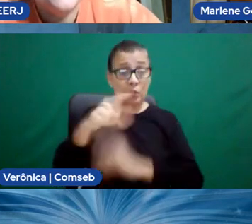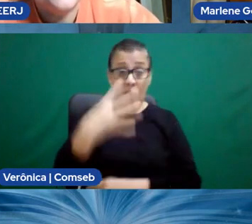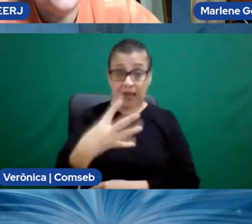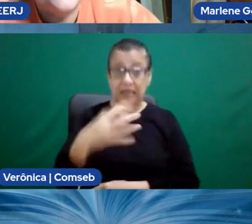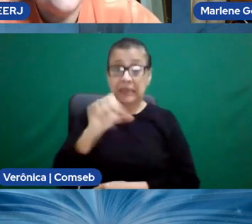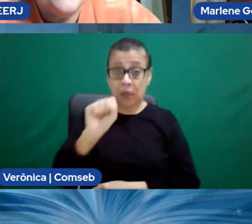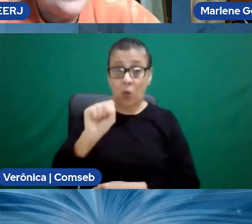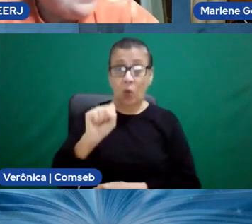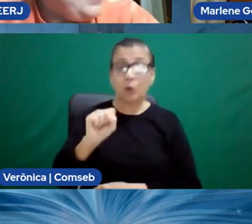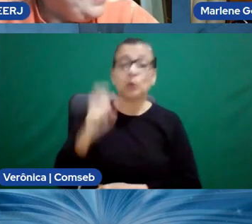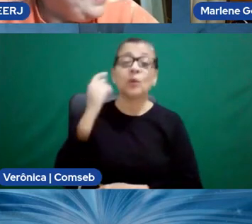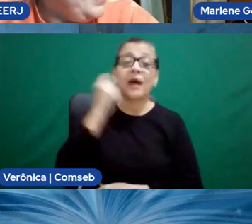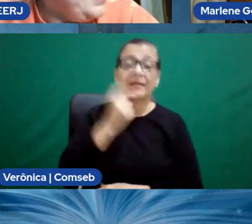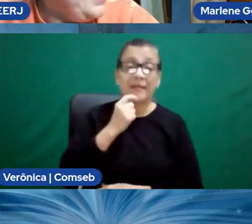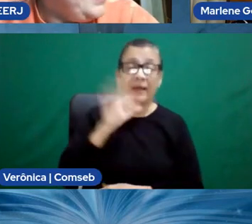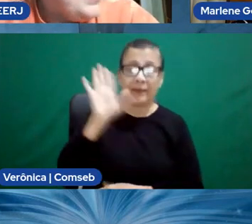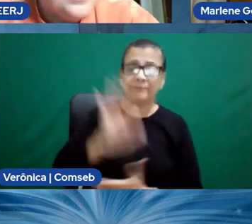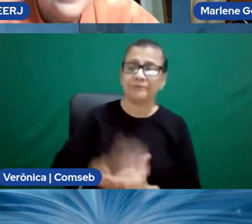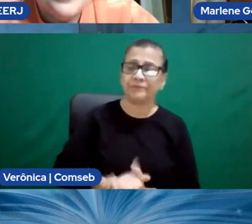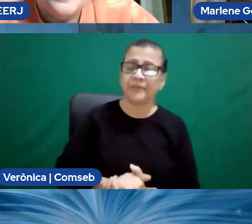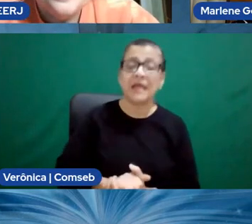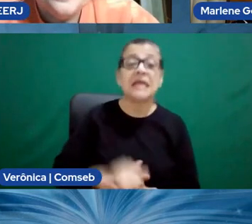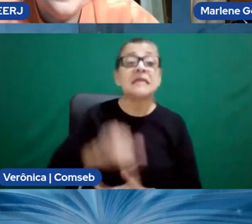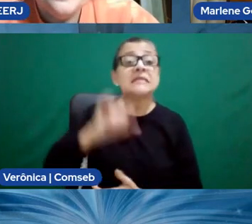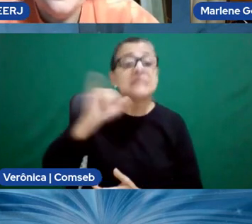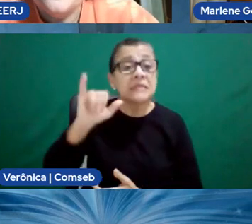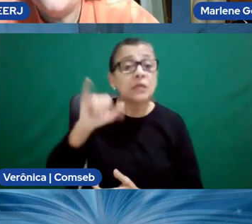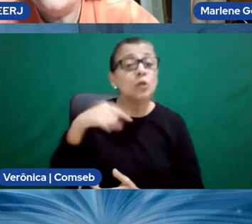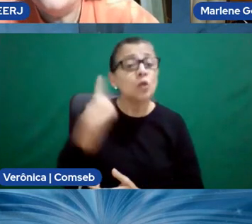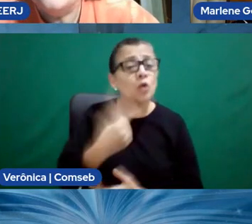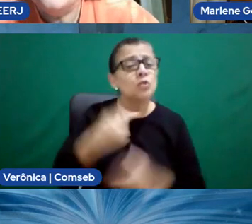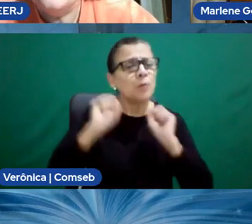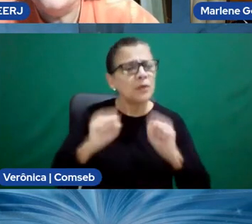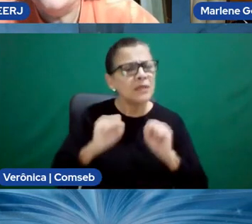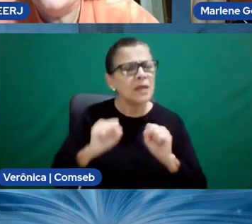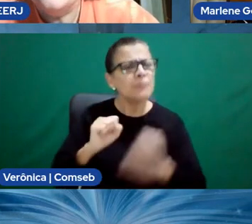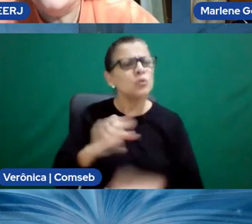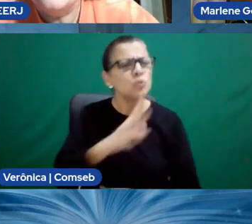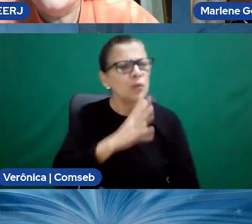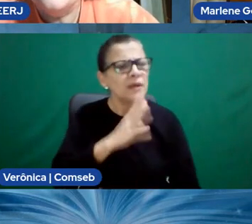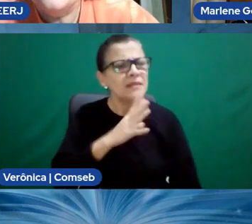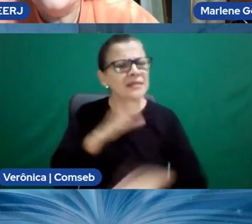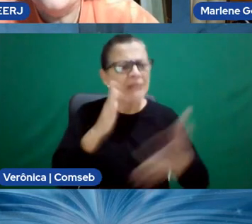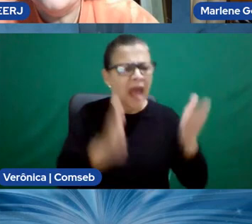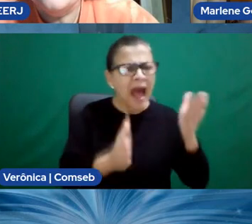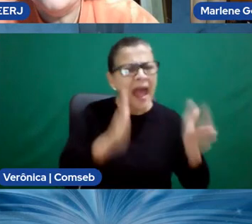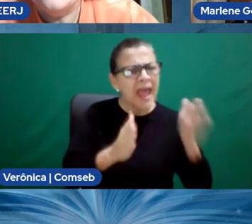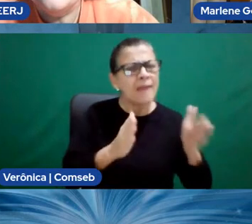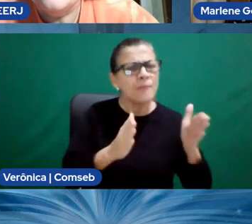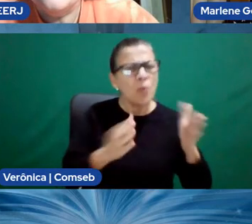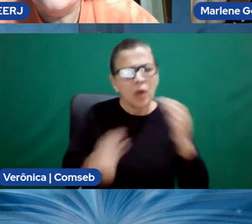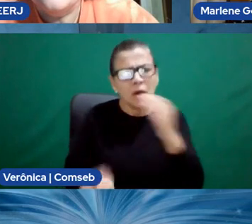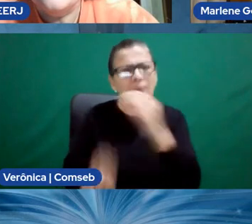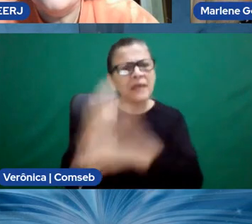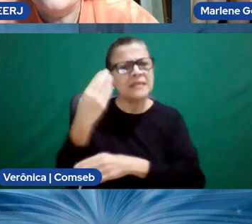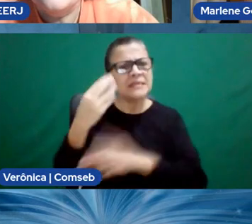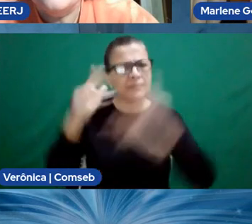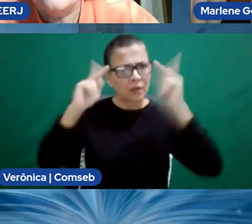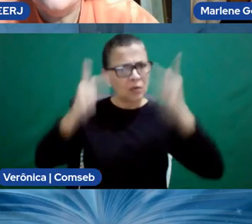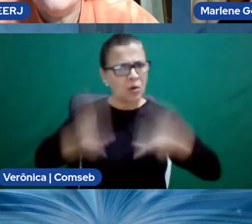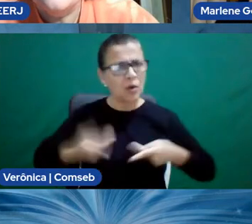Kardec pergunta se poderemos conhecer a época do aparecimento do homem e dos outros seres vivos na Terra. E